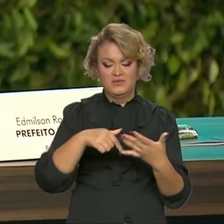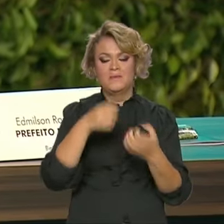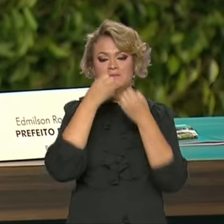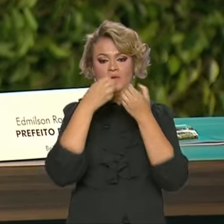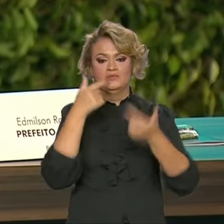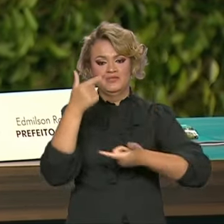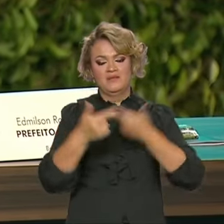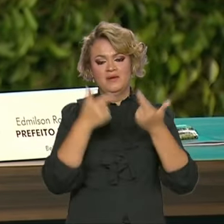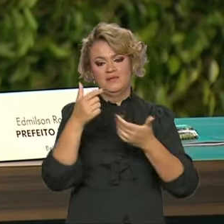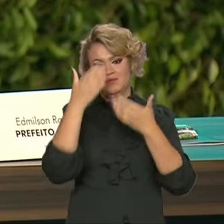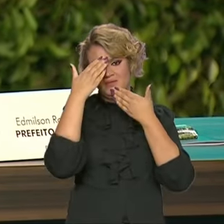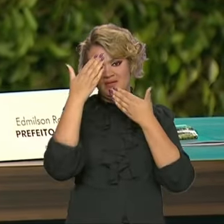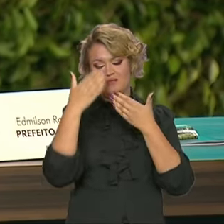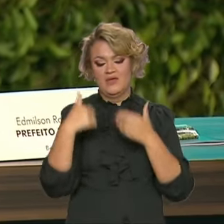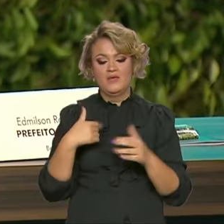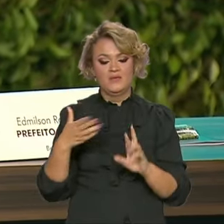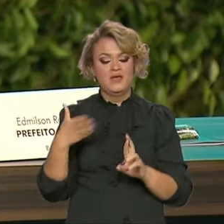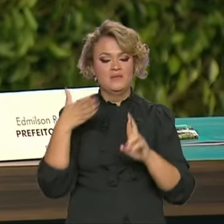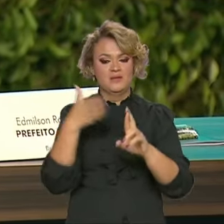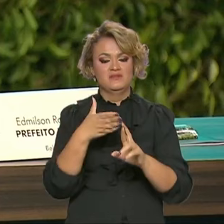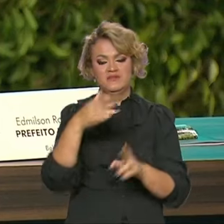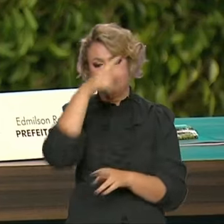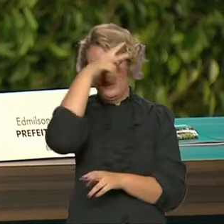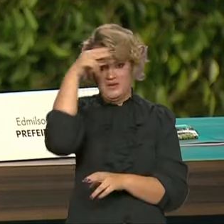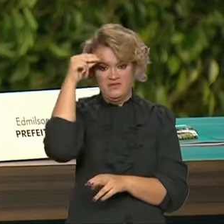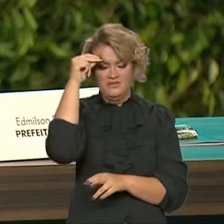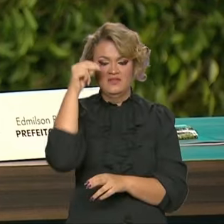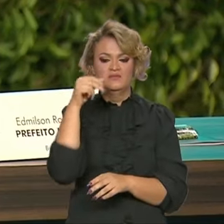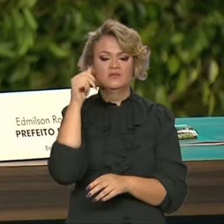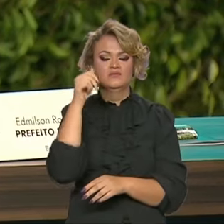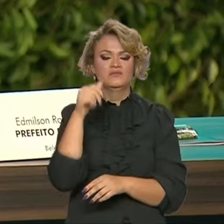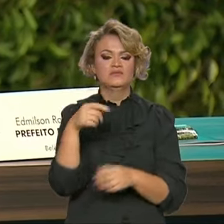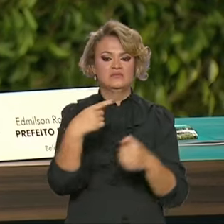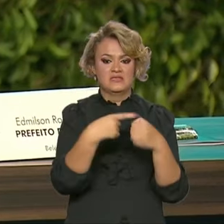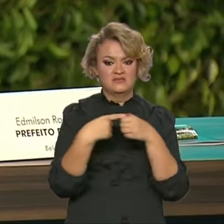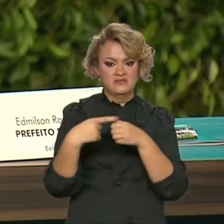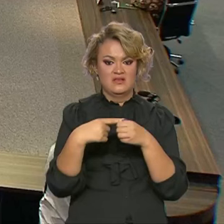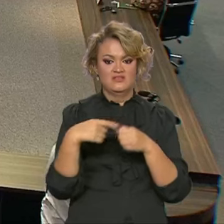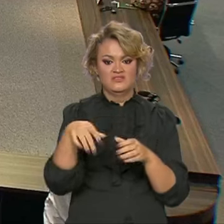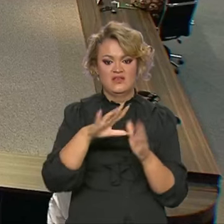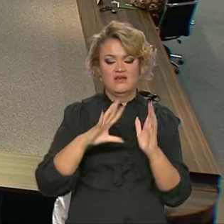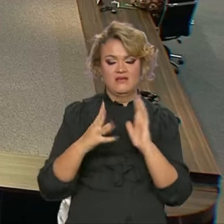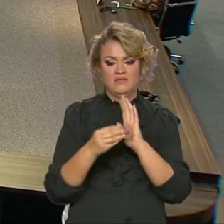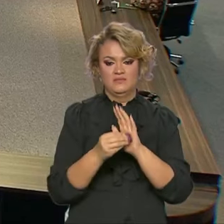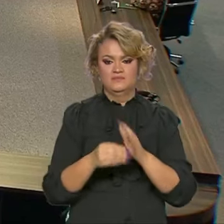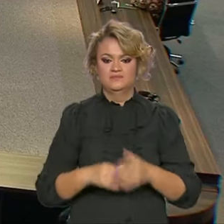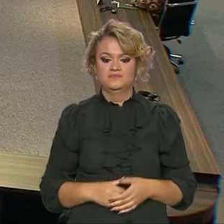Muito obrigado em nome dos prefeitos e das cidades da Pan-Amazônia.